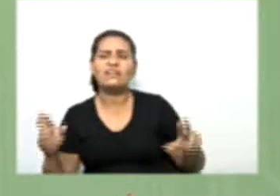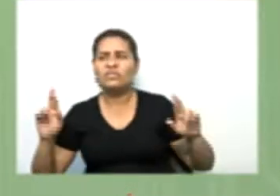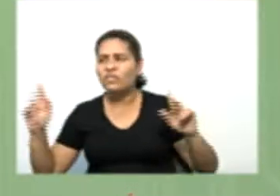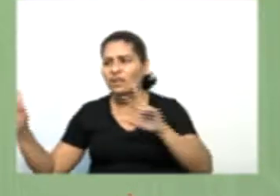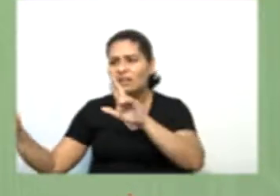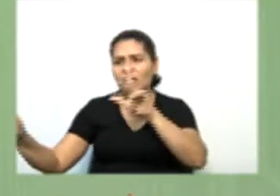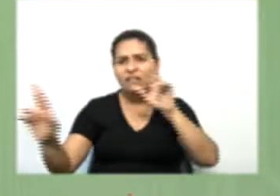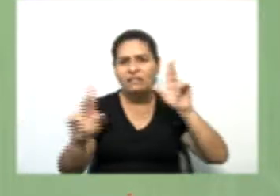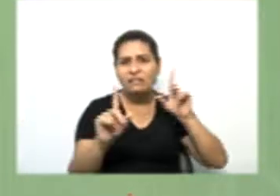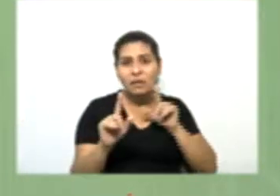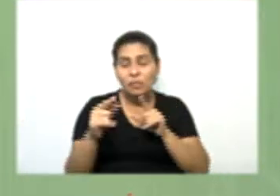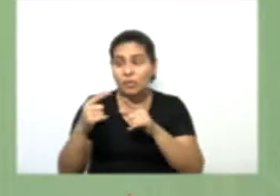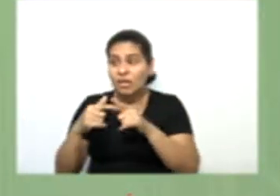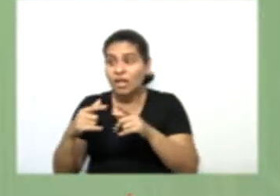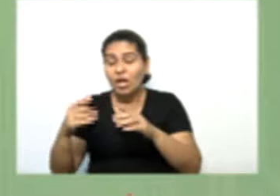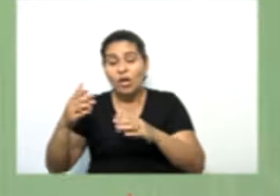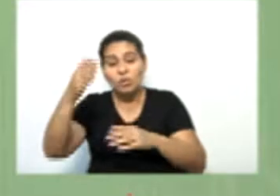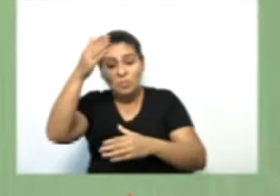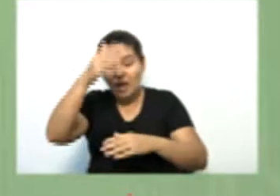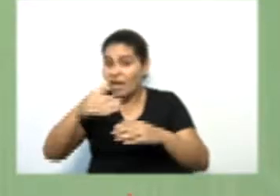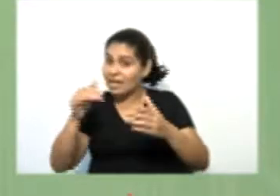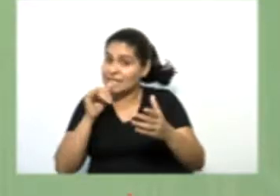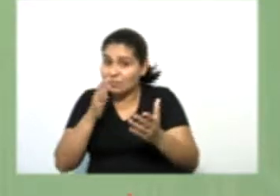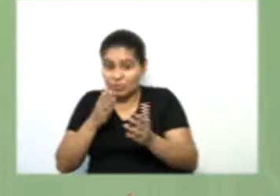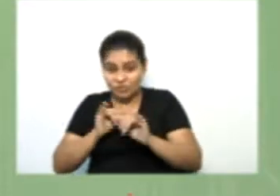diferentes? Pois é, porque no meio do caminho tem isso daqui, ó.